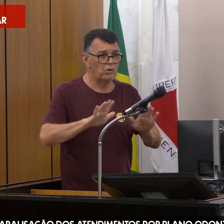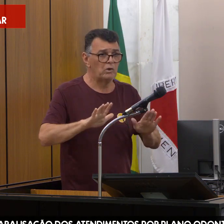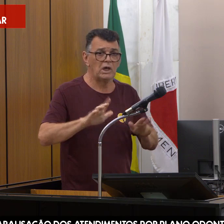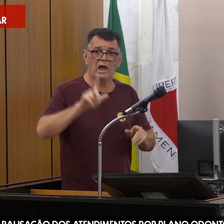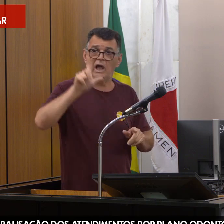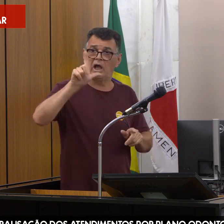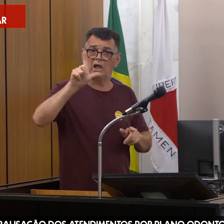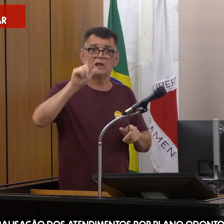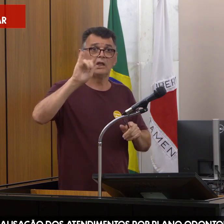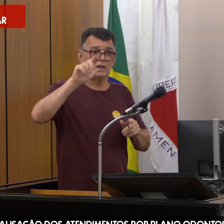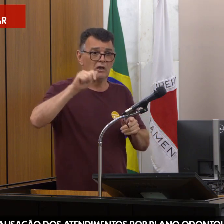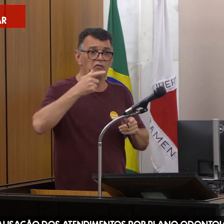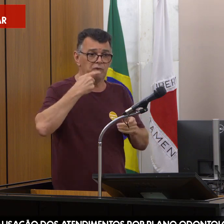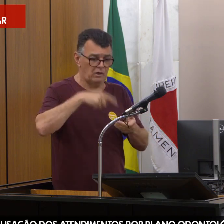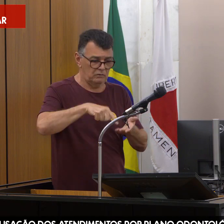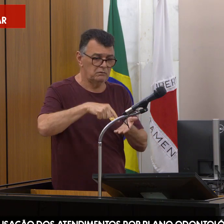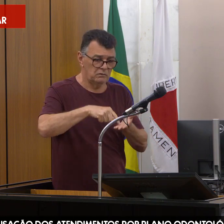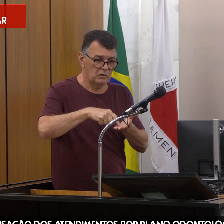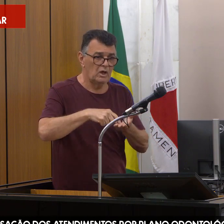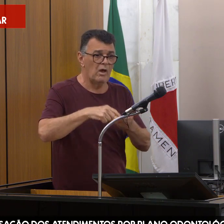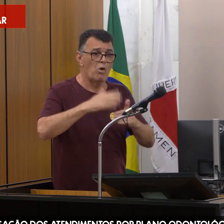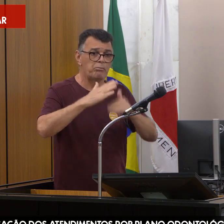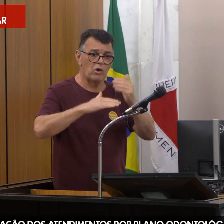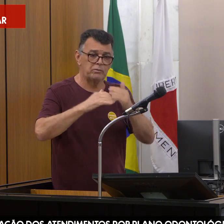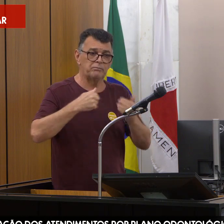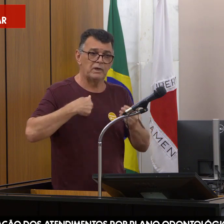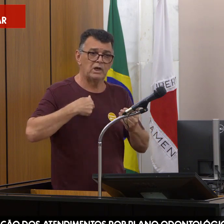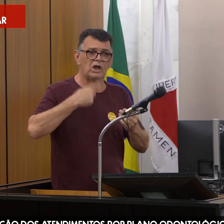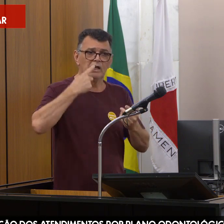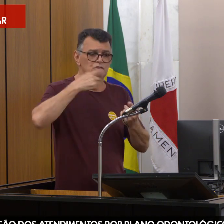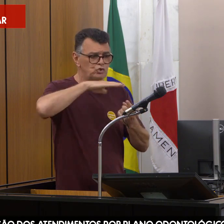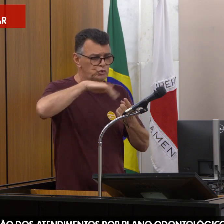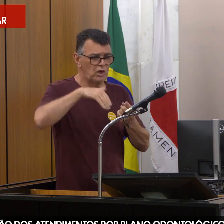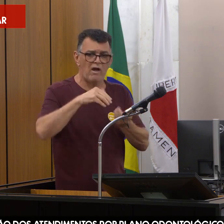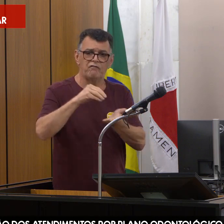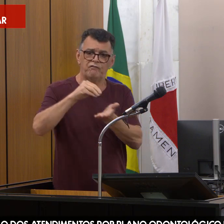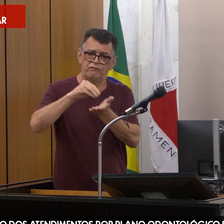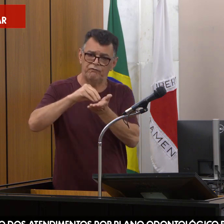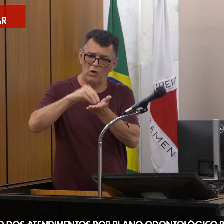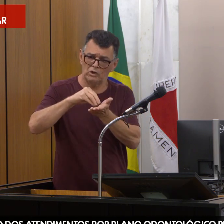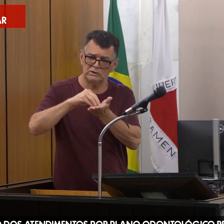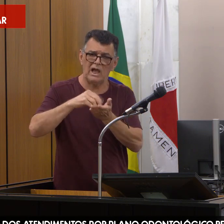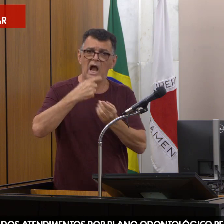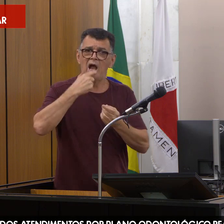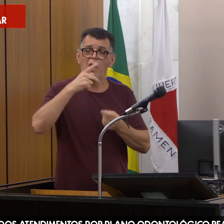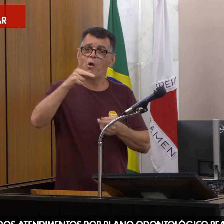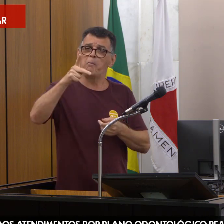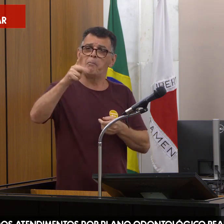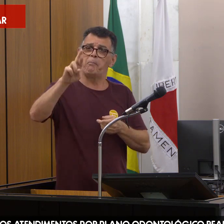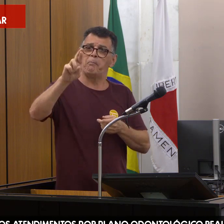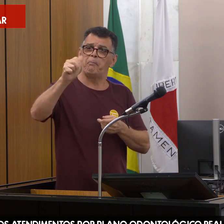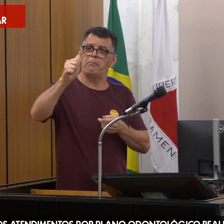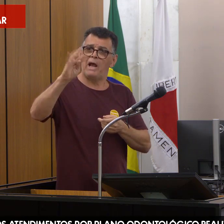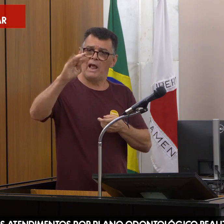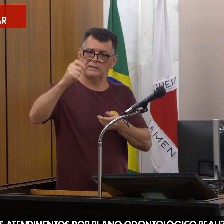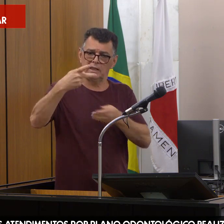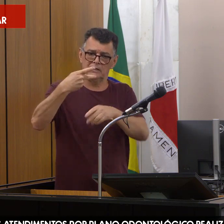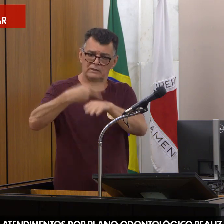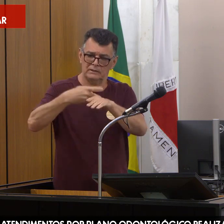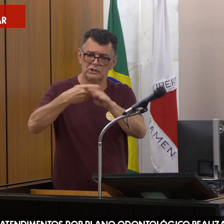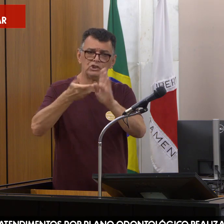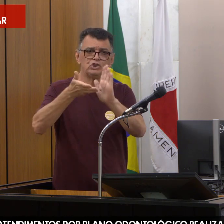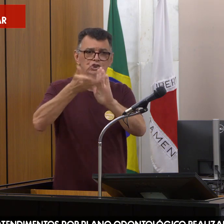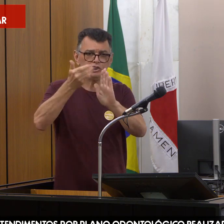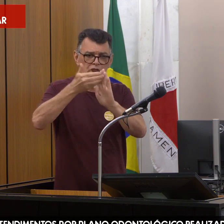outra a Liliane a dentista Liliane ela falou que